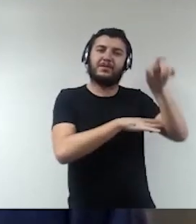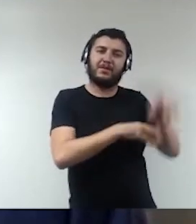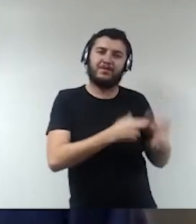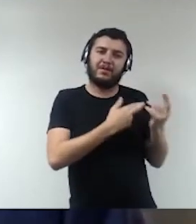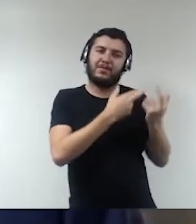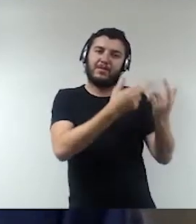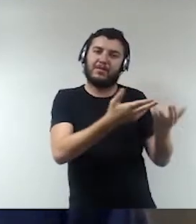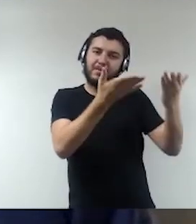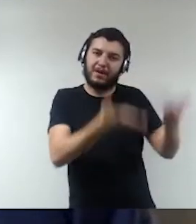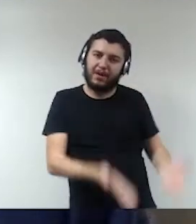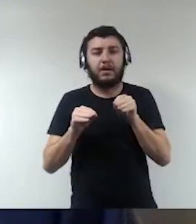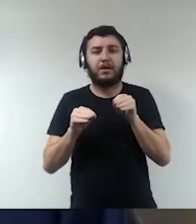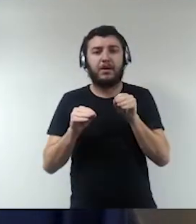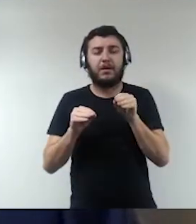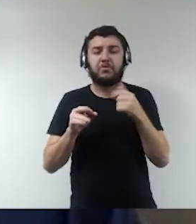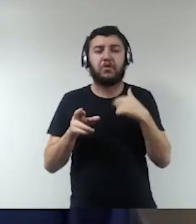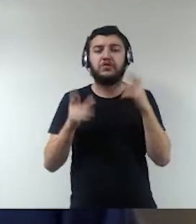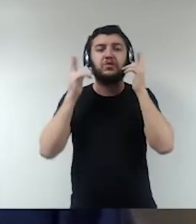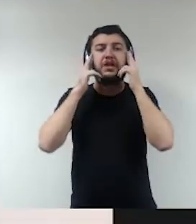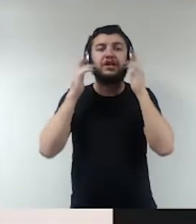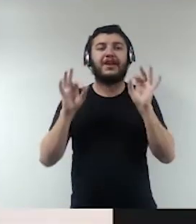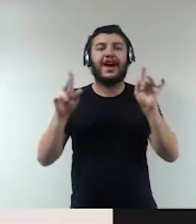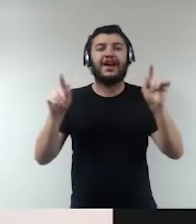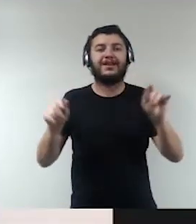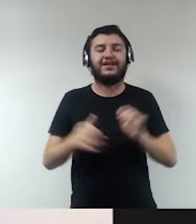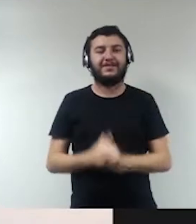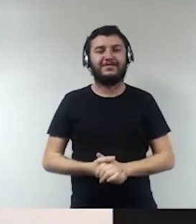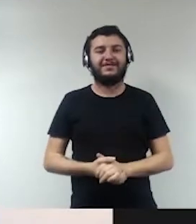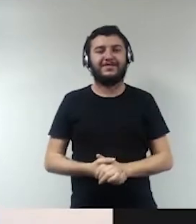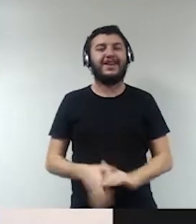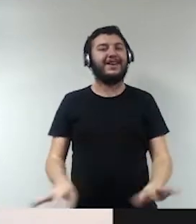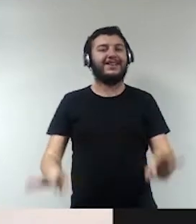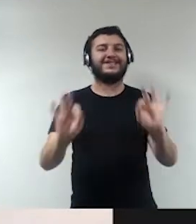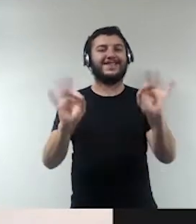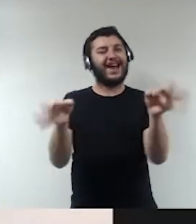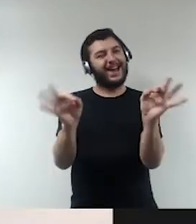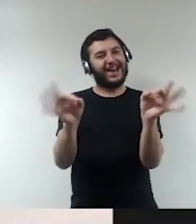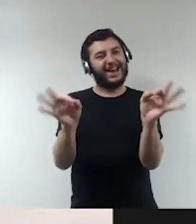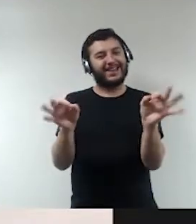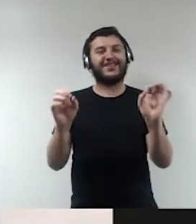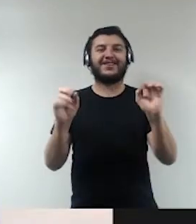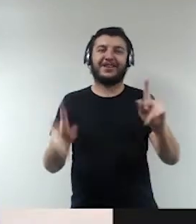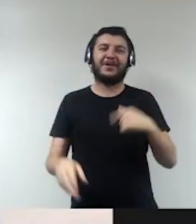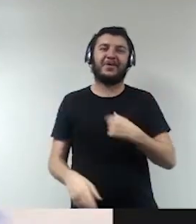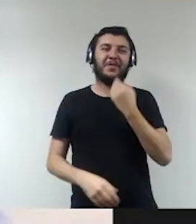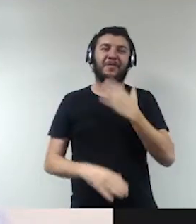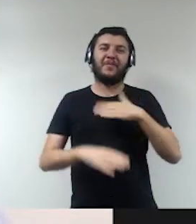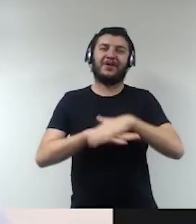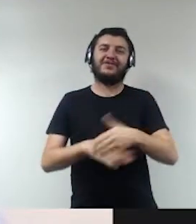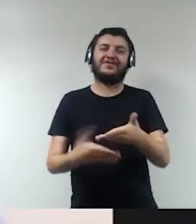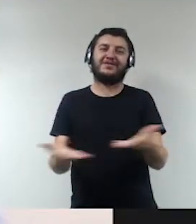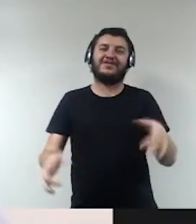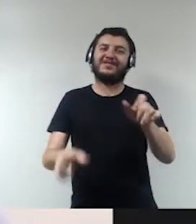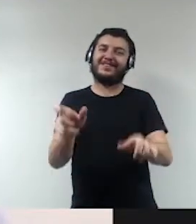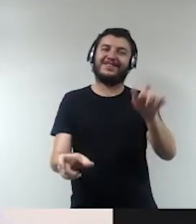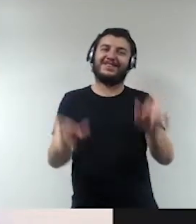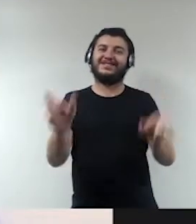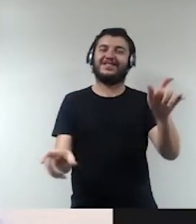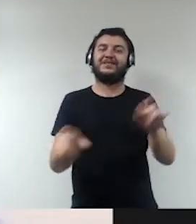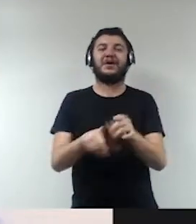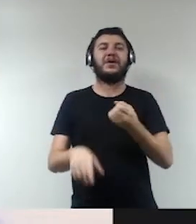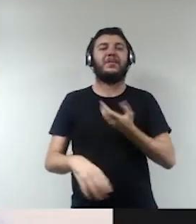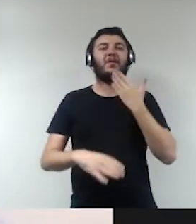palavra é sua. Perfeito. Pronto, assim feito. Bom, então, muito boa noite a todos. Muito boa